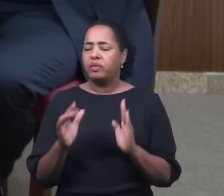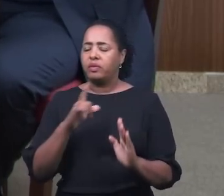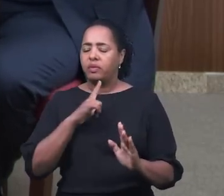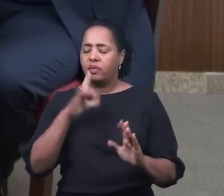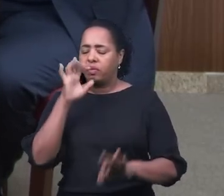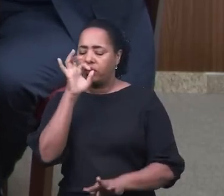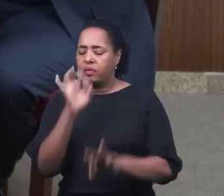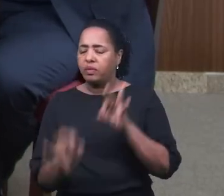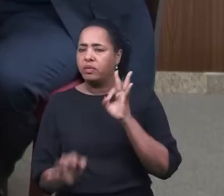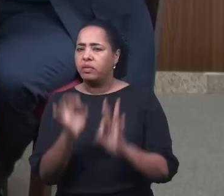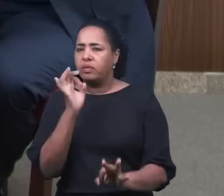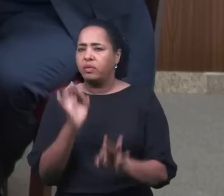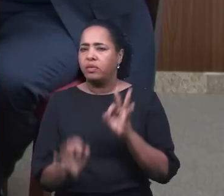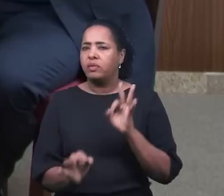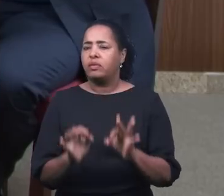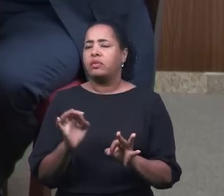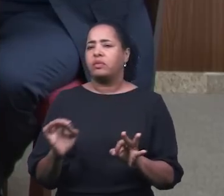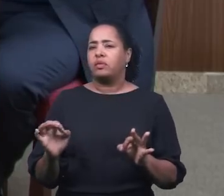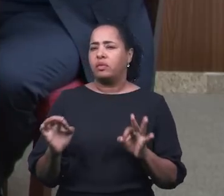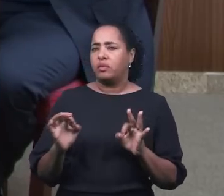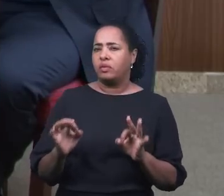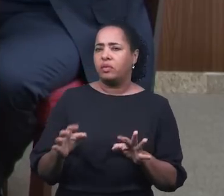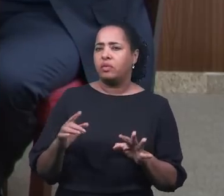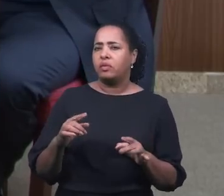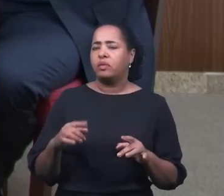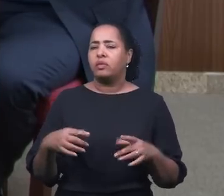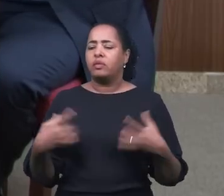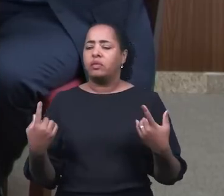há o juízo, né? Que muitos